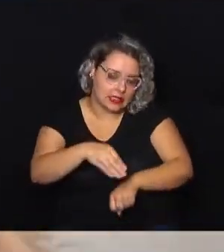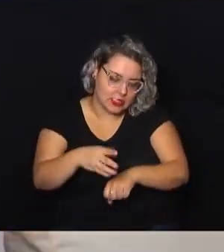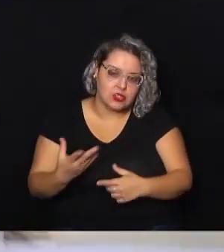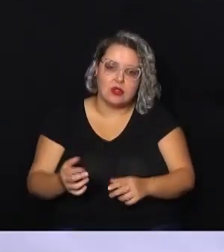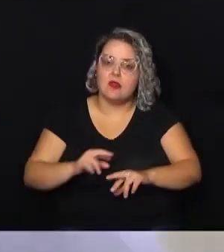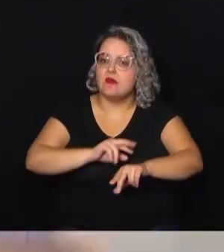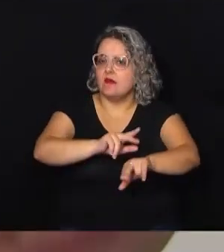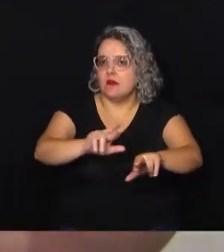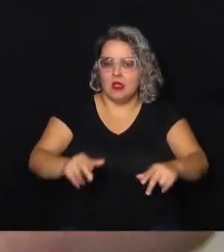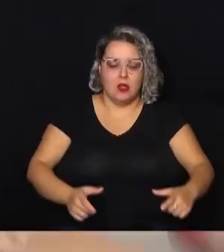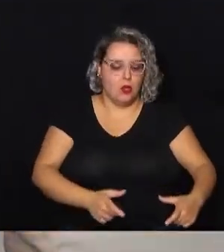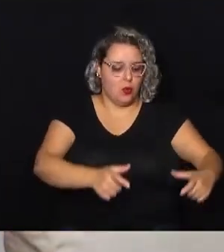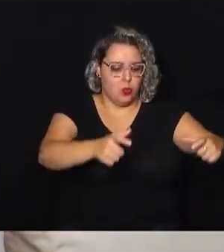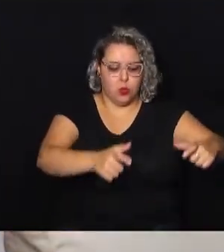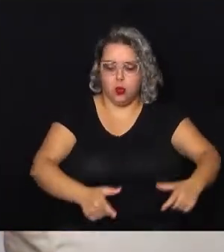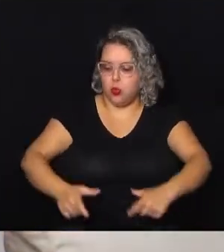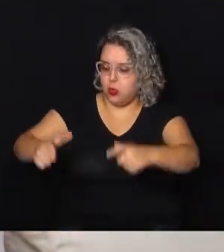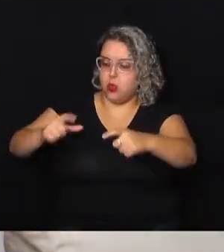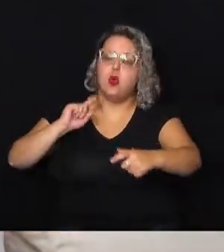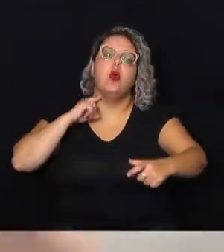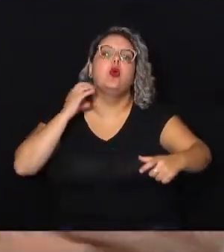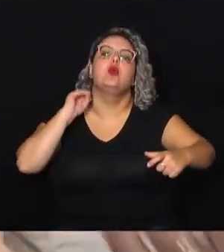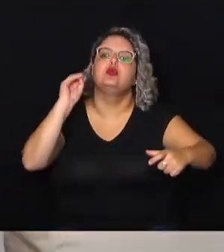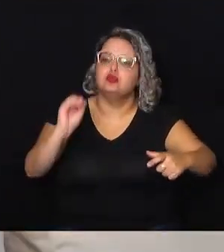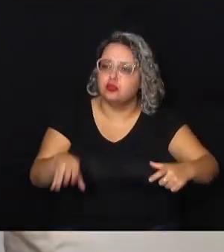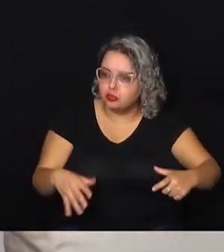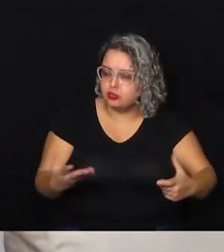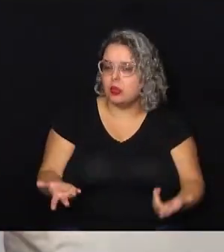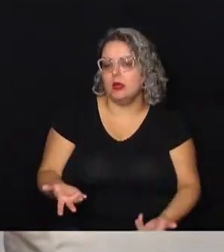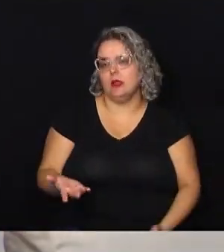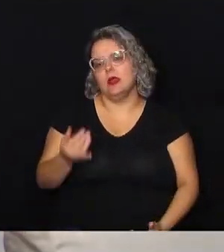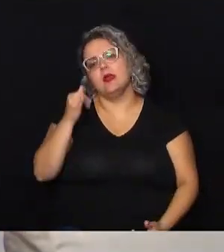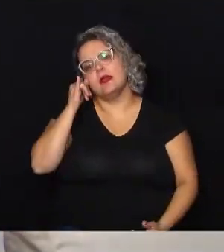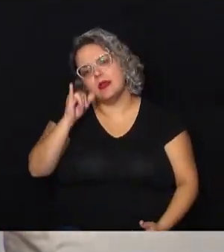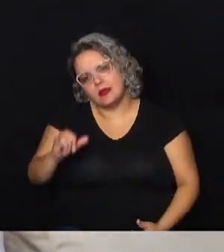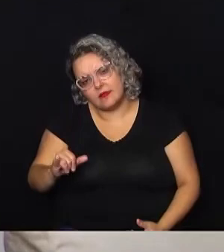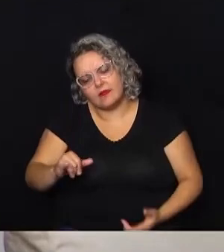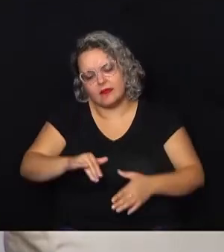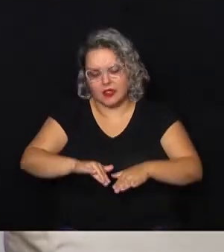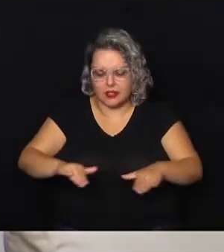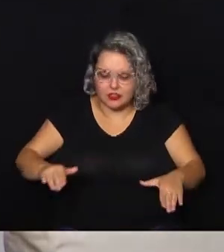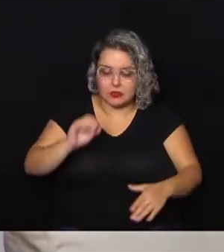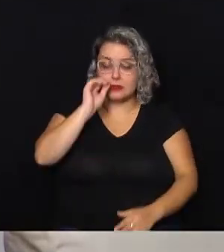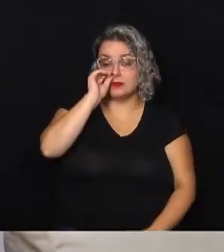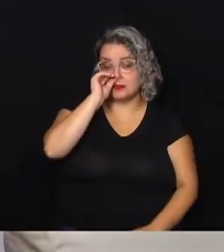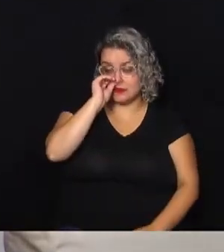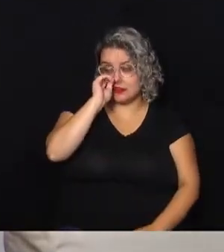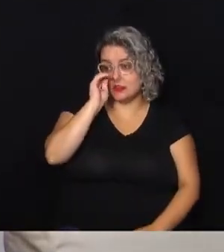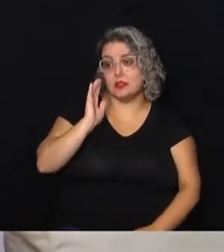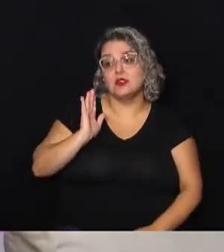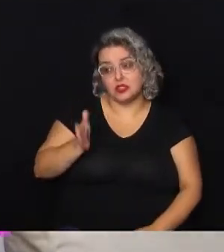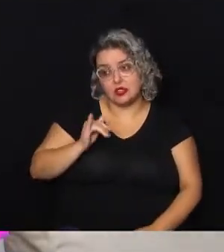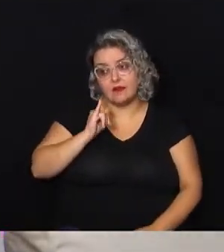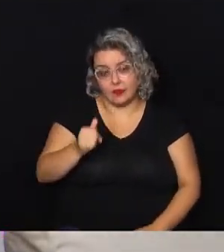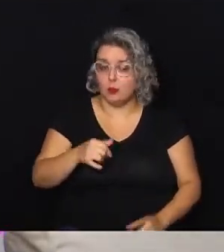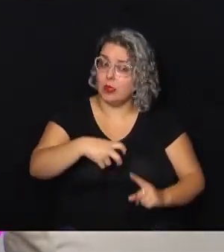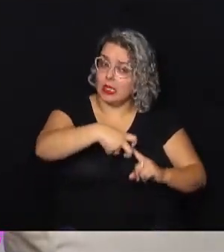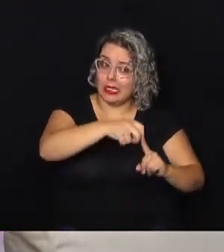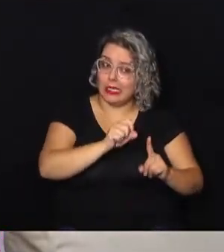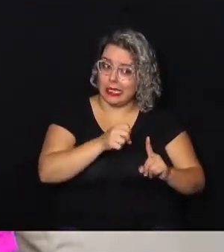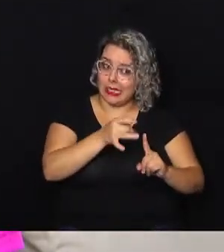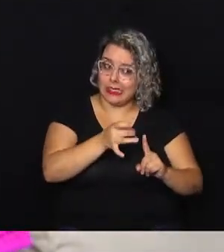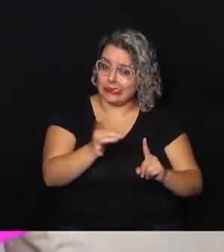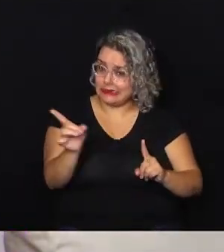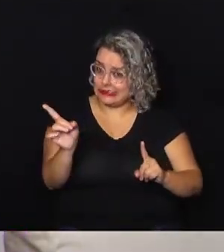muitos galões onde você vai poder jogar seu lixo. Evite jogar no chão e, como a gente disse, garrafa não,